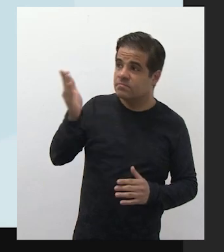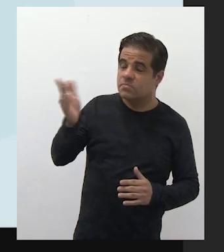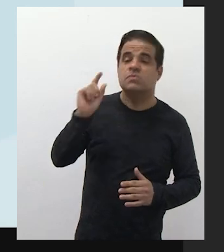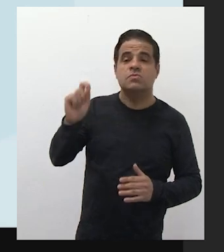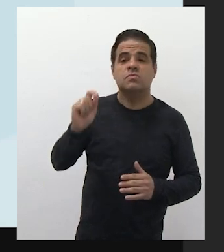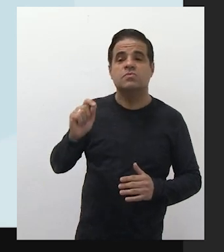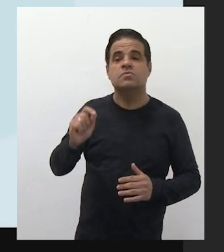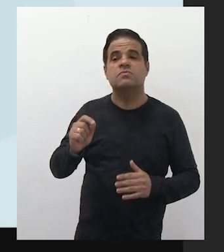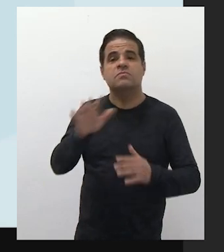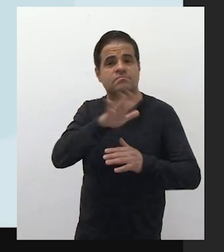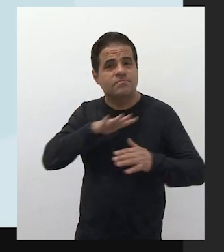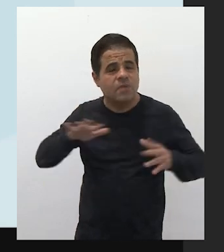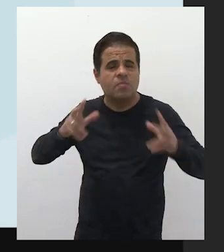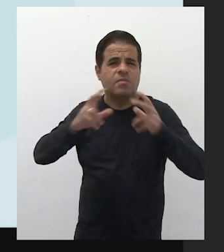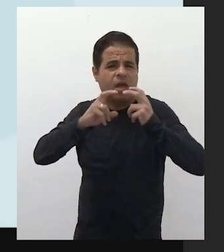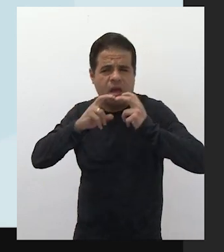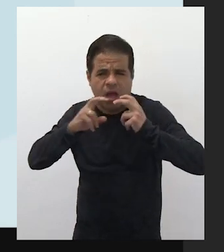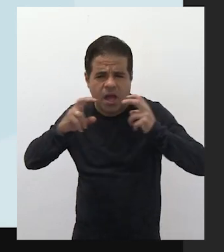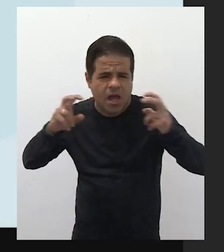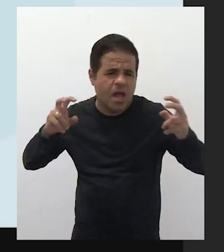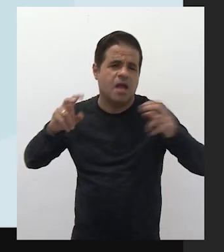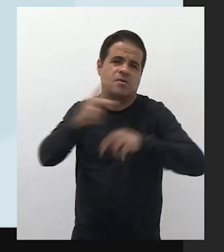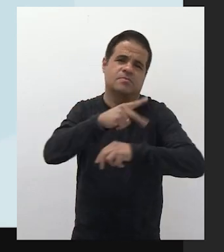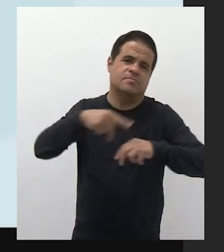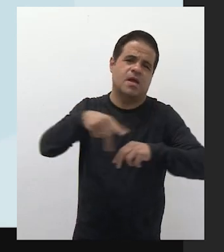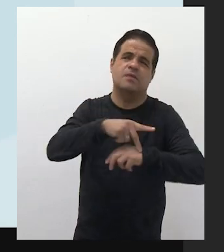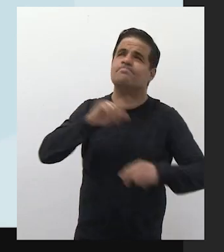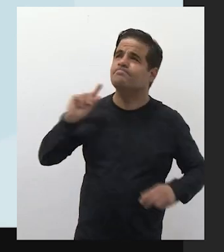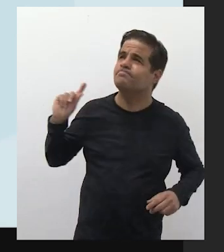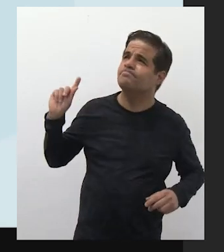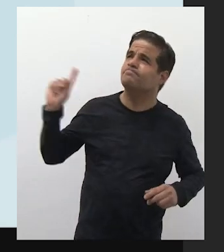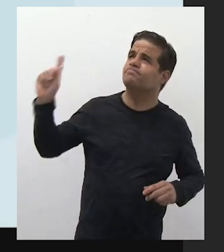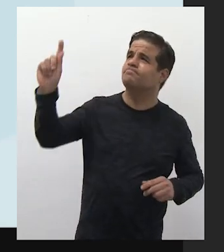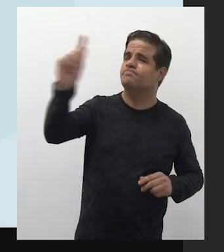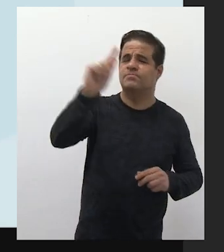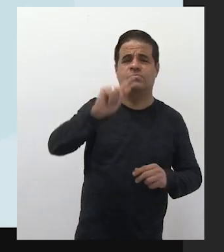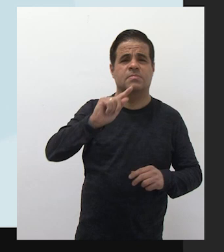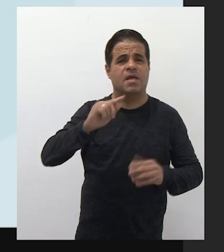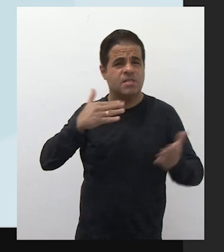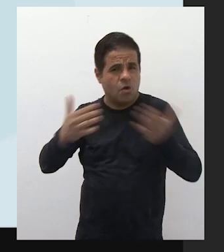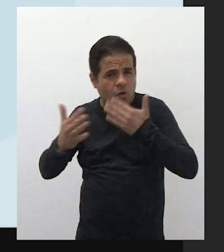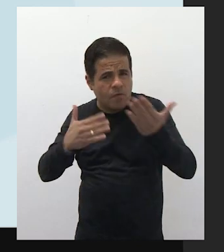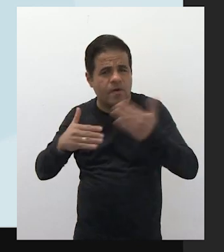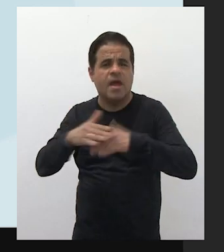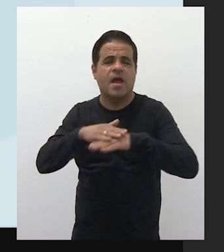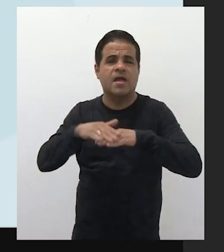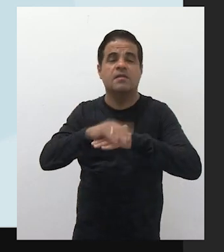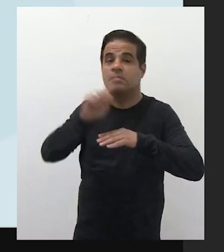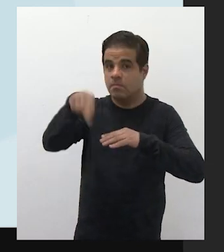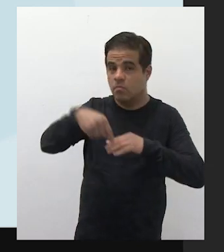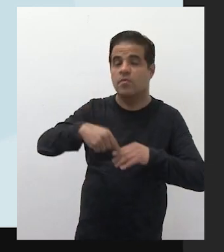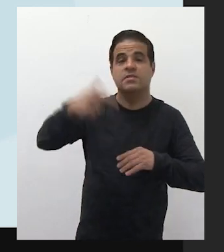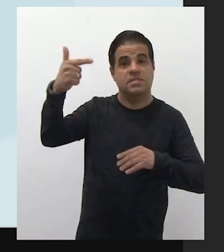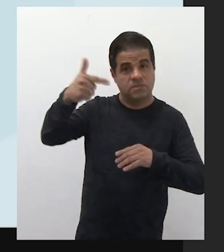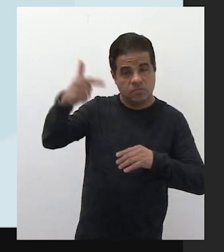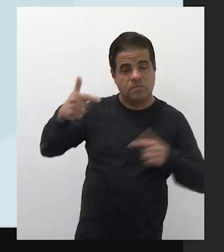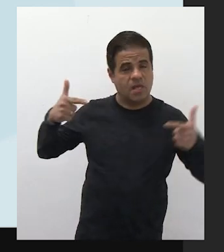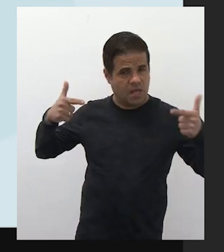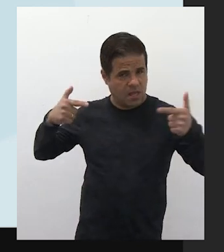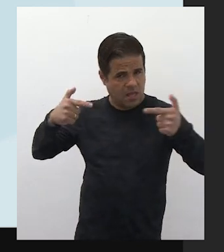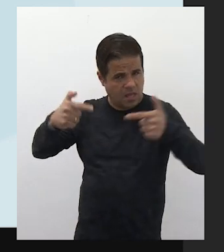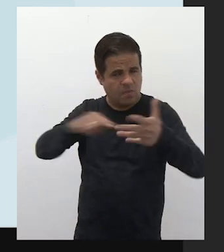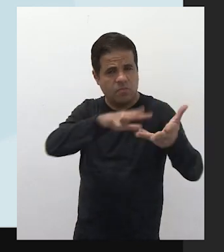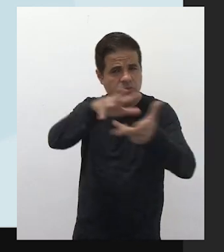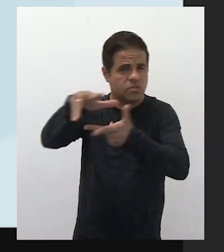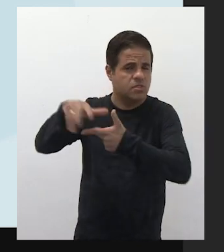um clamor dos países. Toda essa conversa, assim, depois da Segunda Guerra Mundial,